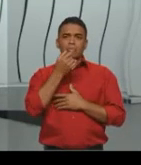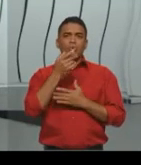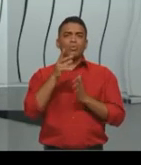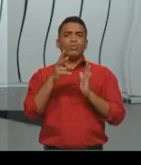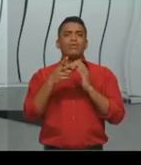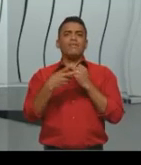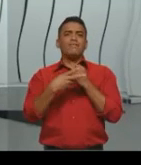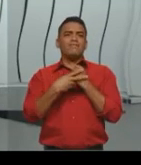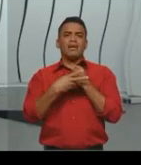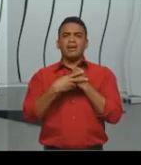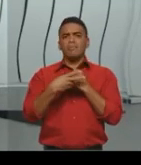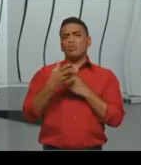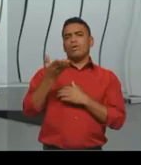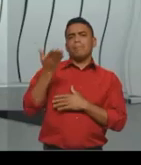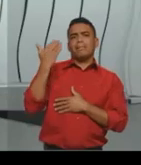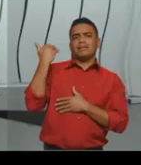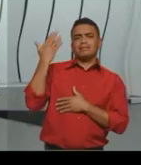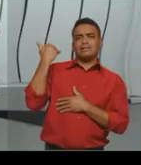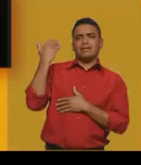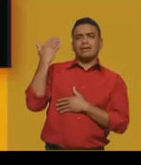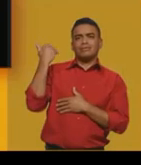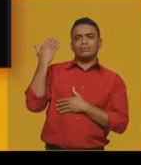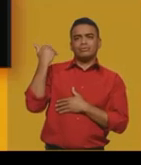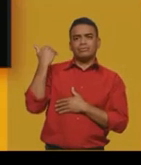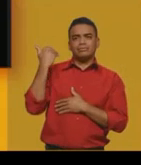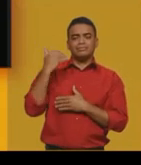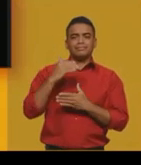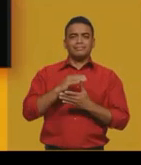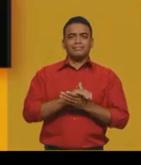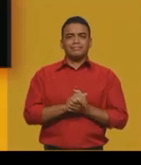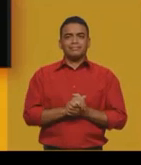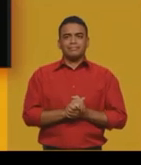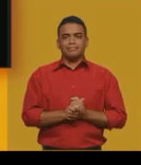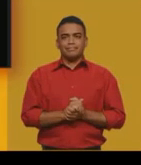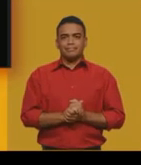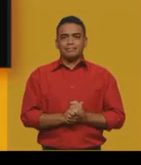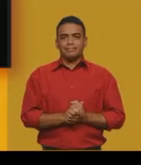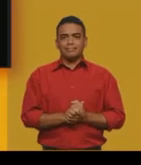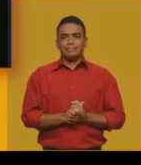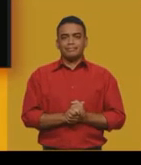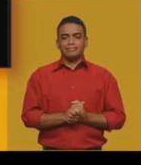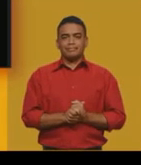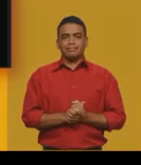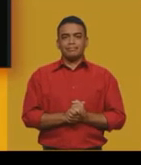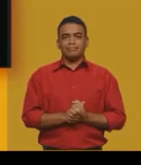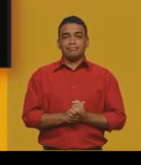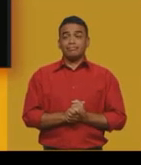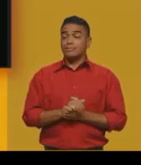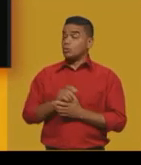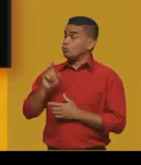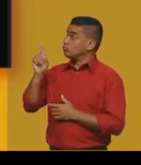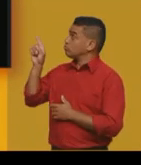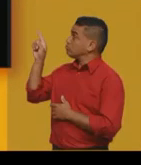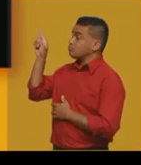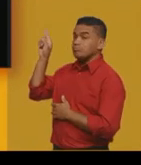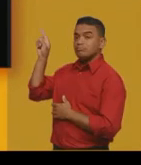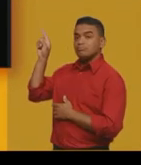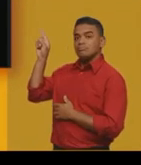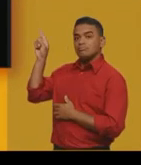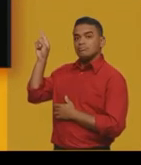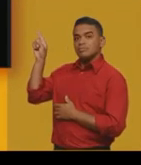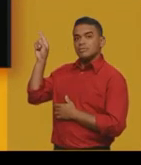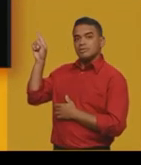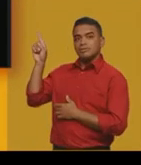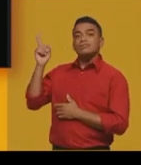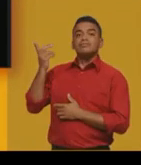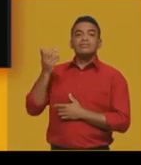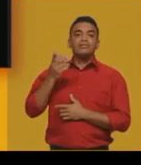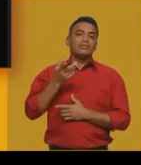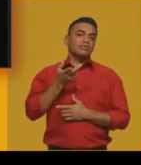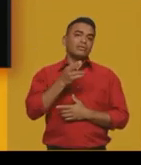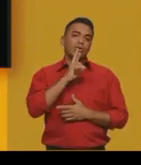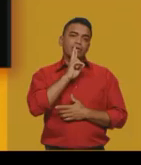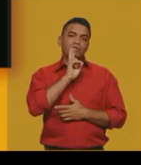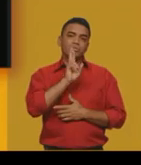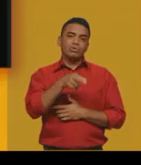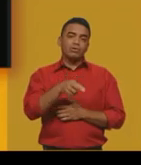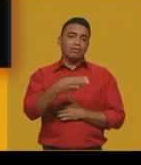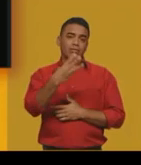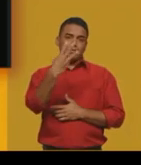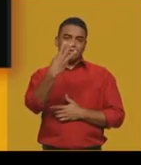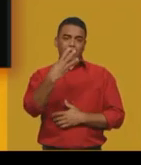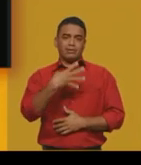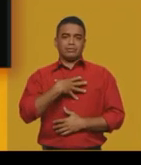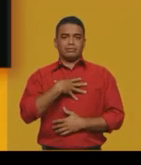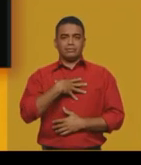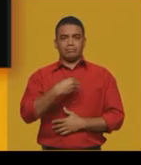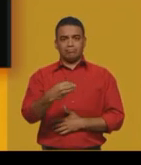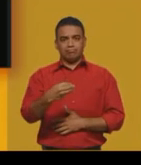o did. How many children did he have? Aí você vai responder. He had 3 children. Não